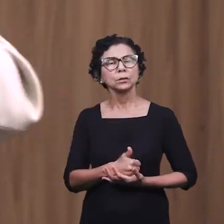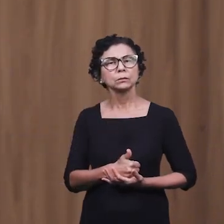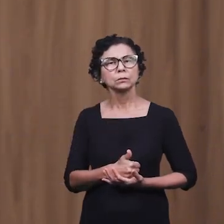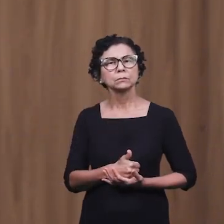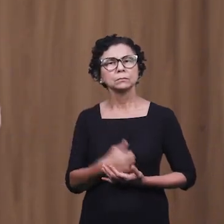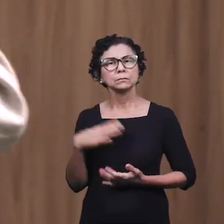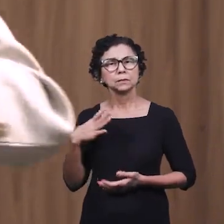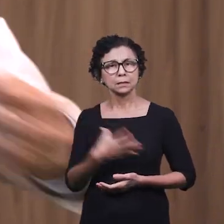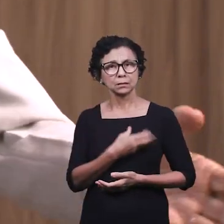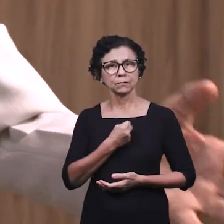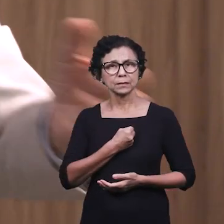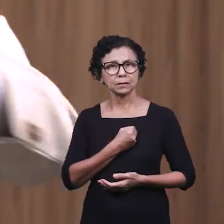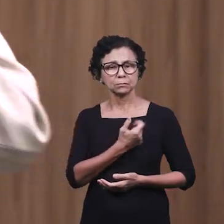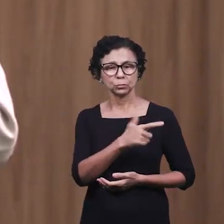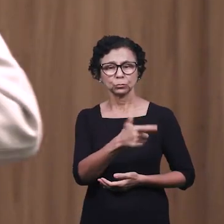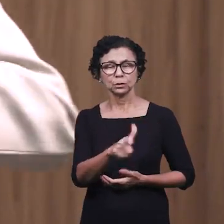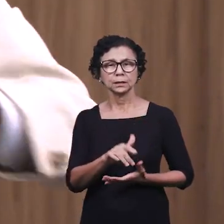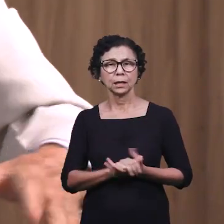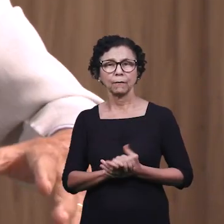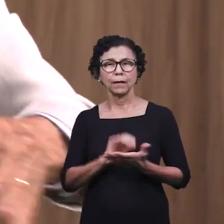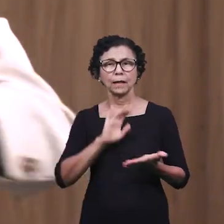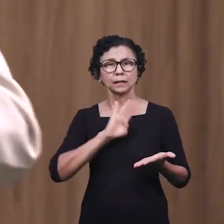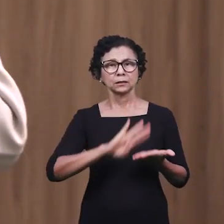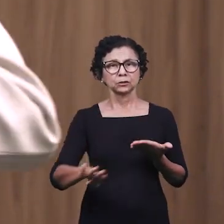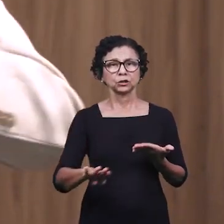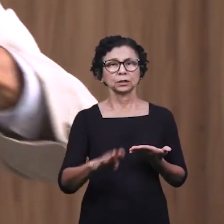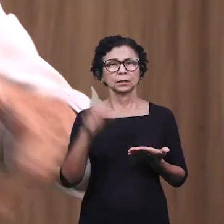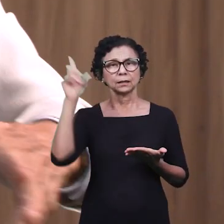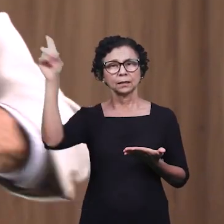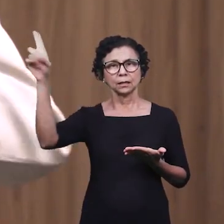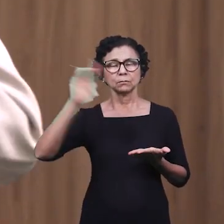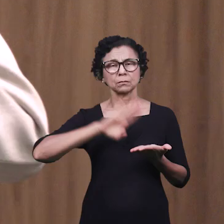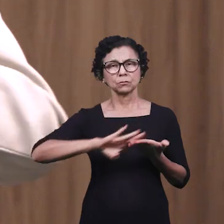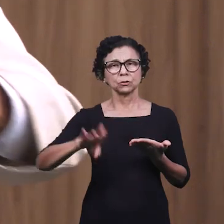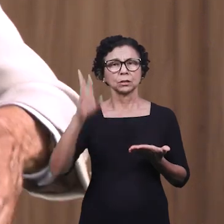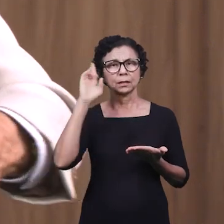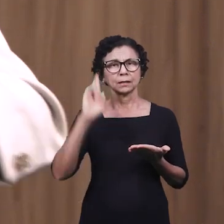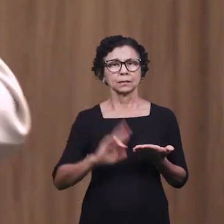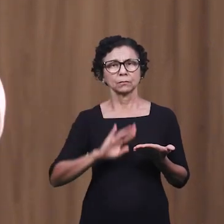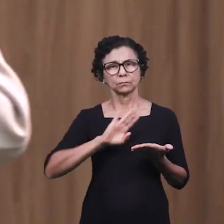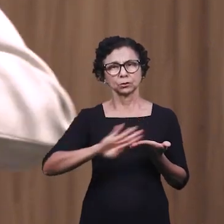leva o homem à eternidade. Exclui Deus, exclui a razão, exclui a revelação,